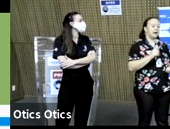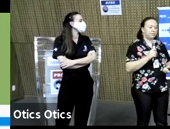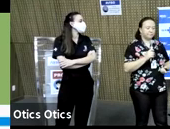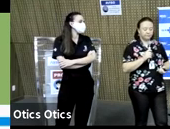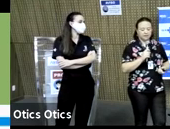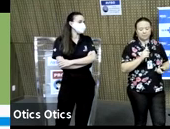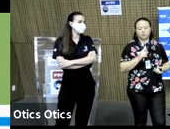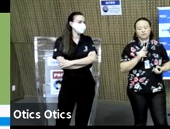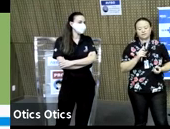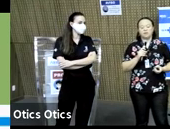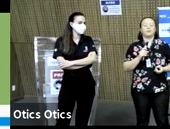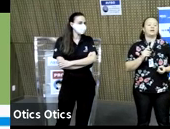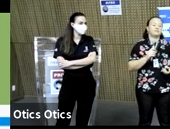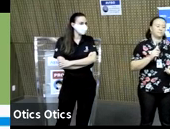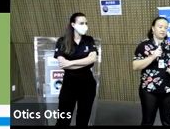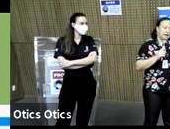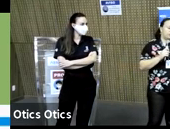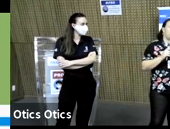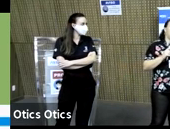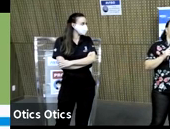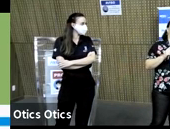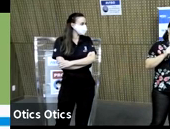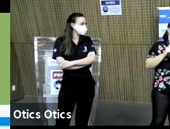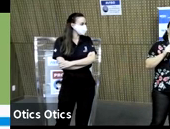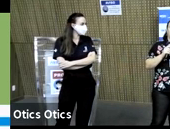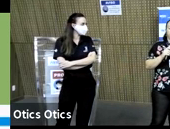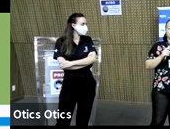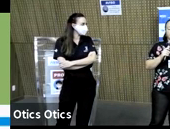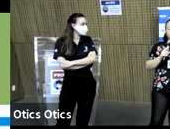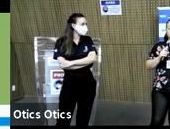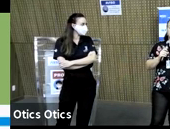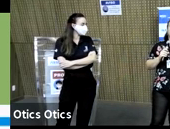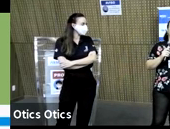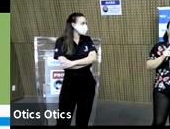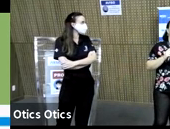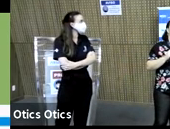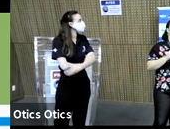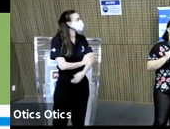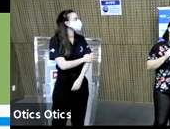do CIAP2, porque eles querem utilizar o